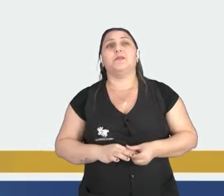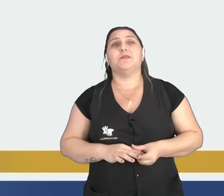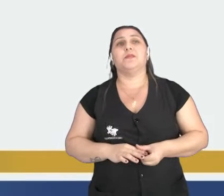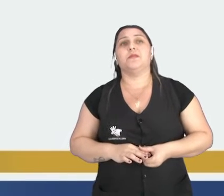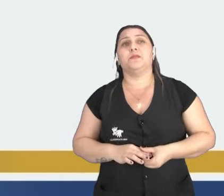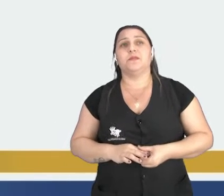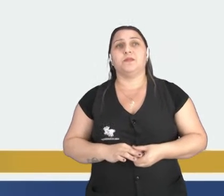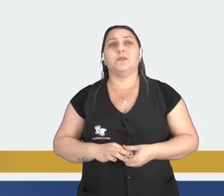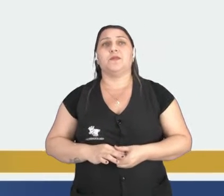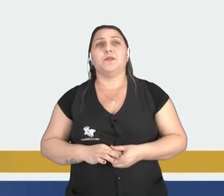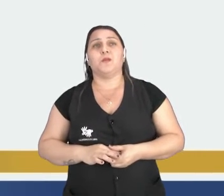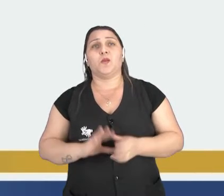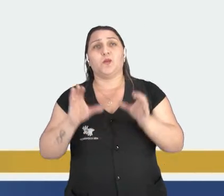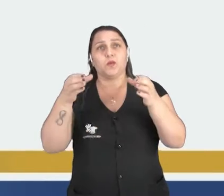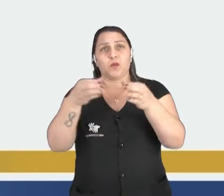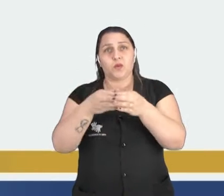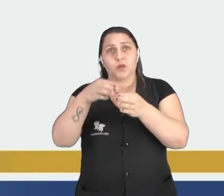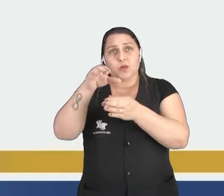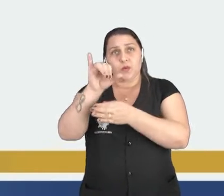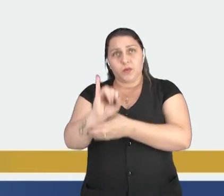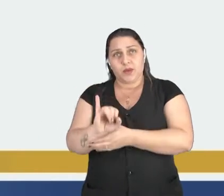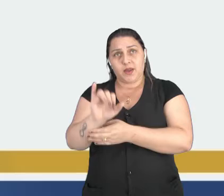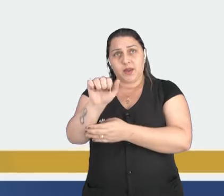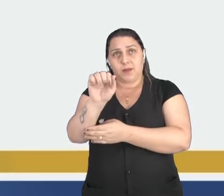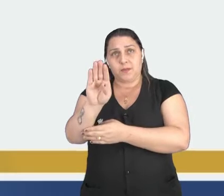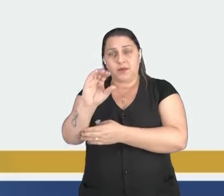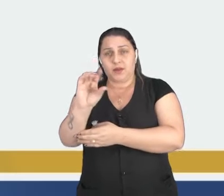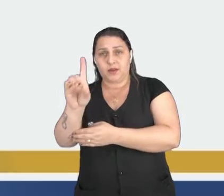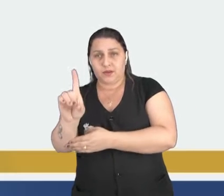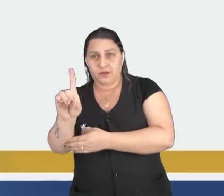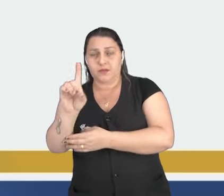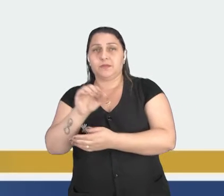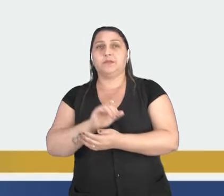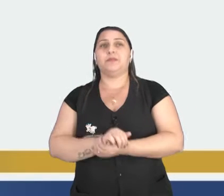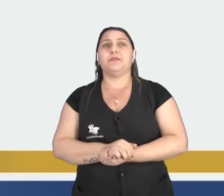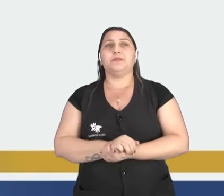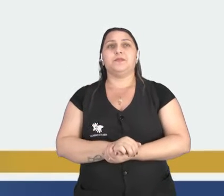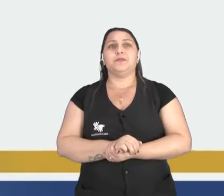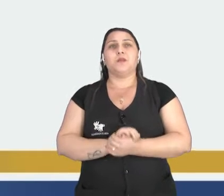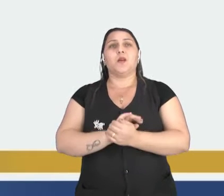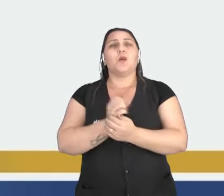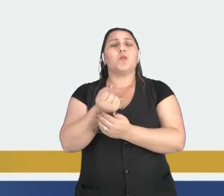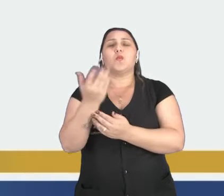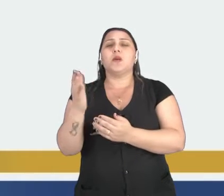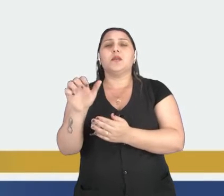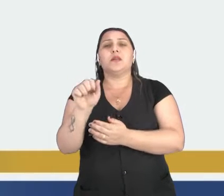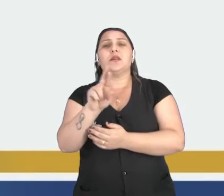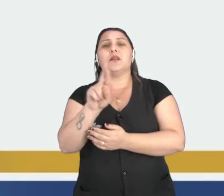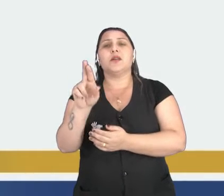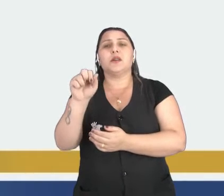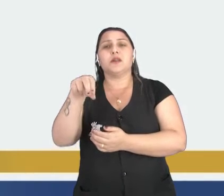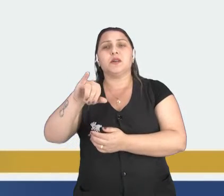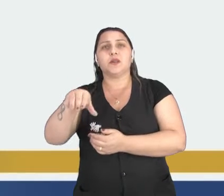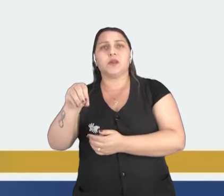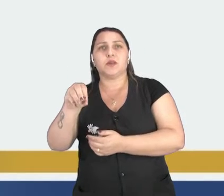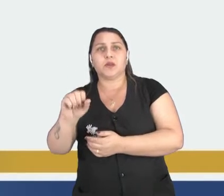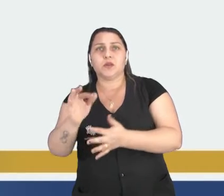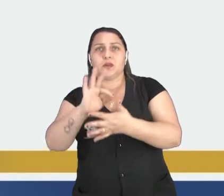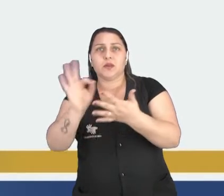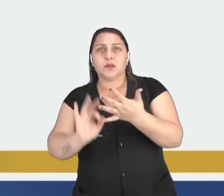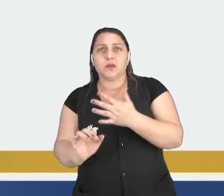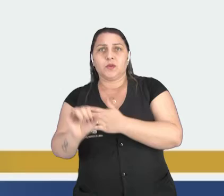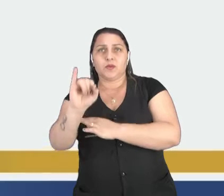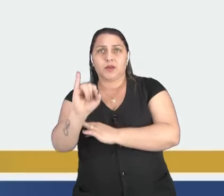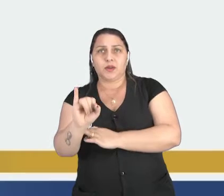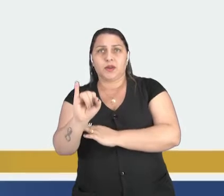exemplo. Considere o conjunto I, A, B, C e D. Quantos são os arranjos simples dos elementos de I